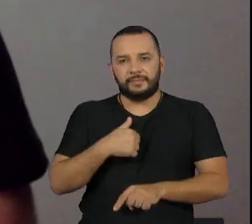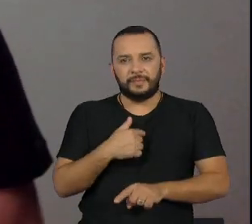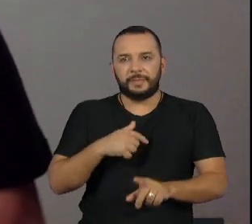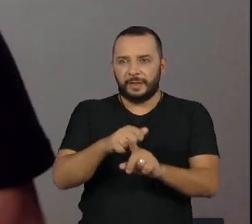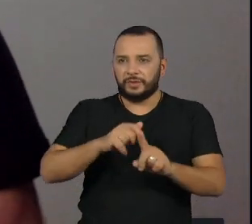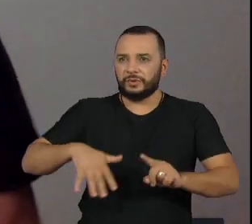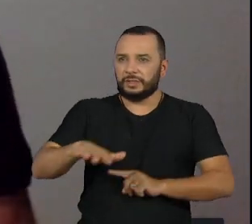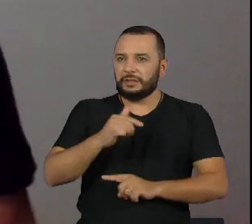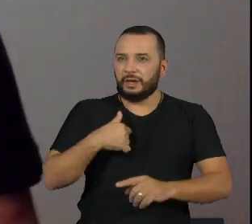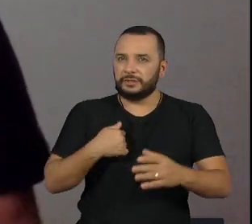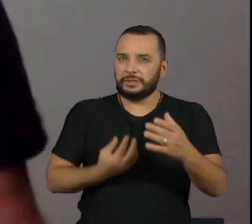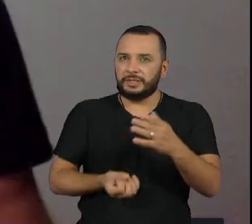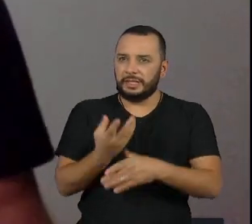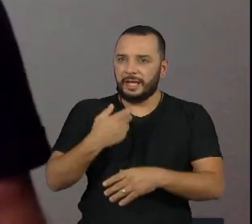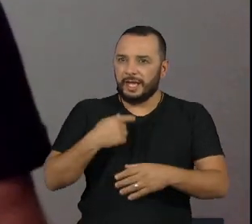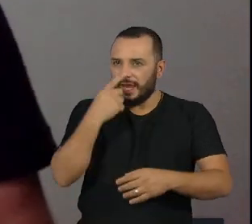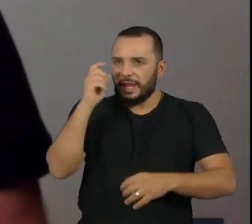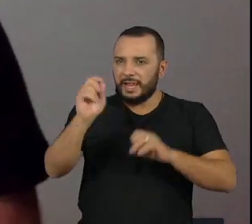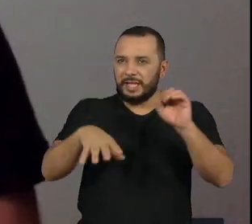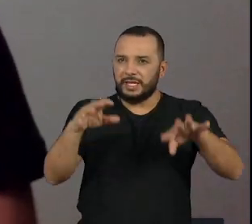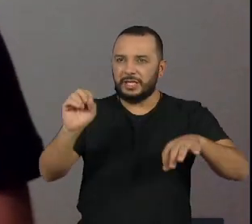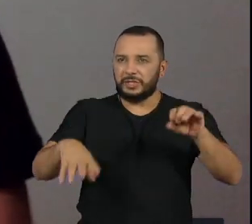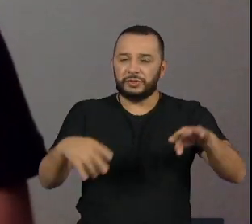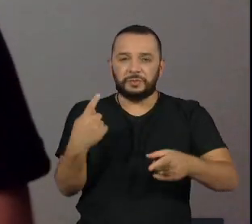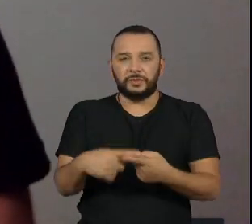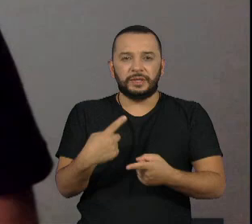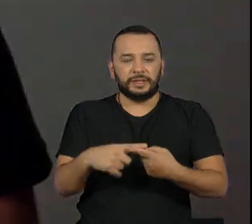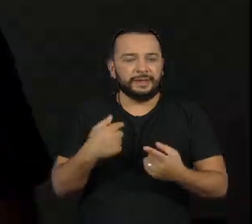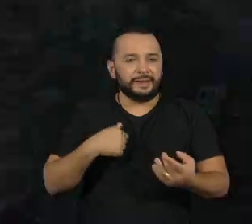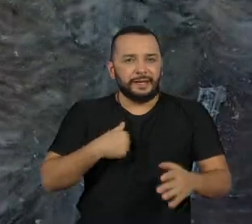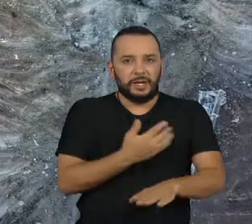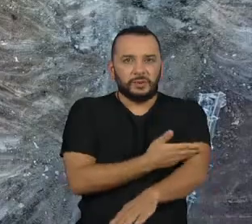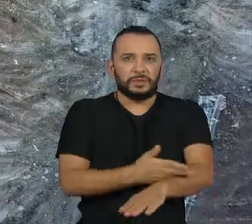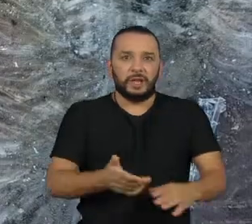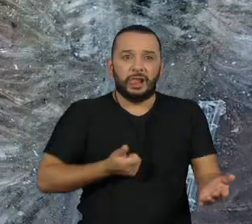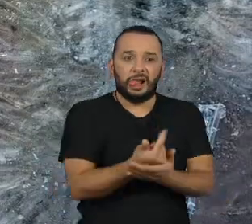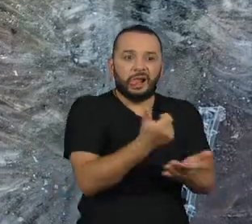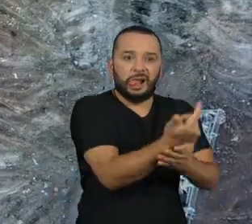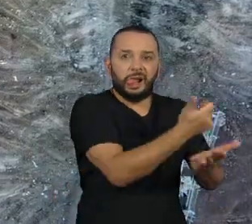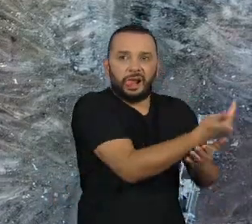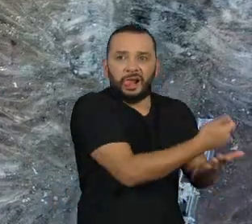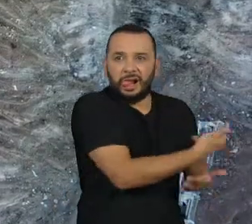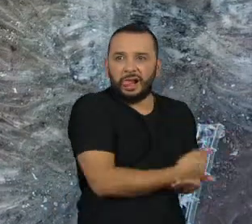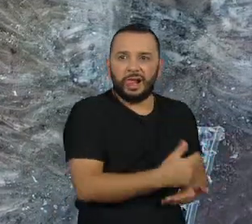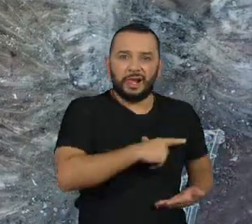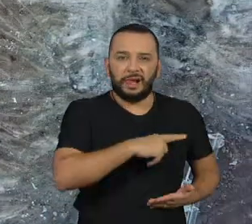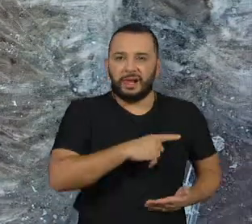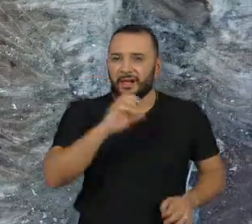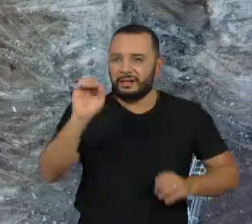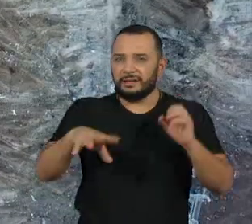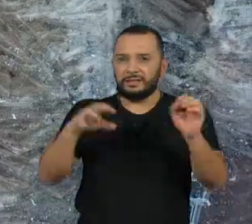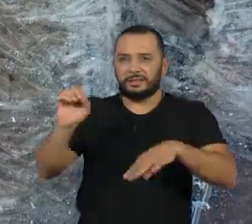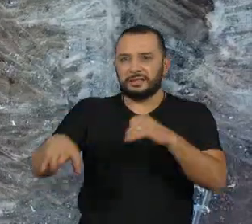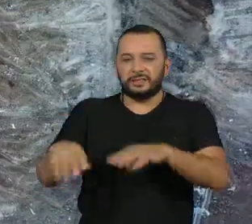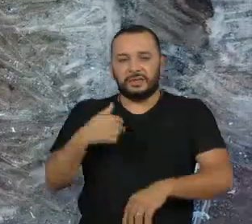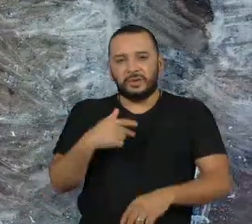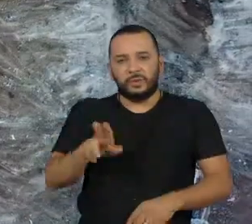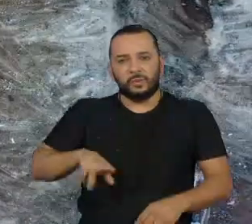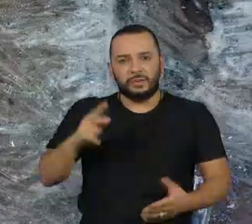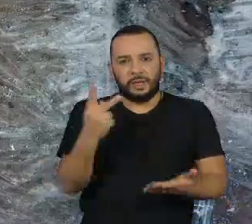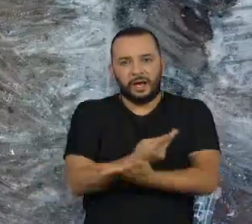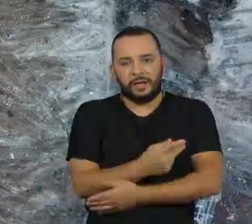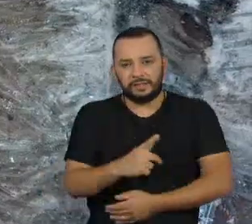resíduos pela sua cultura do consumo, né, pelos seus hábitos e pela maneira de desenvolvimento que a